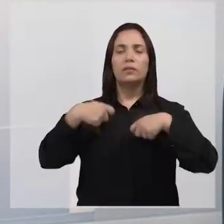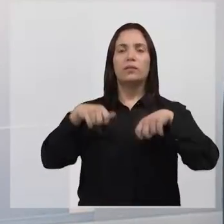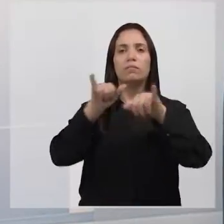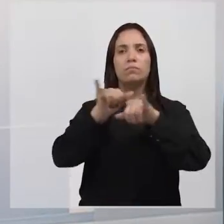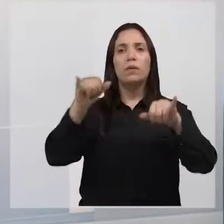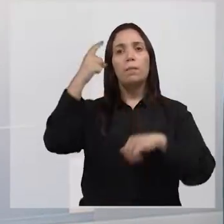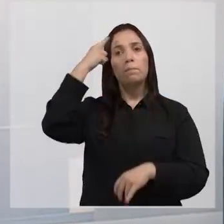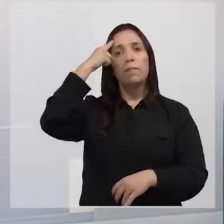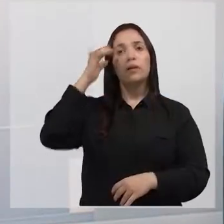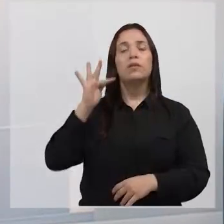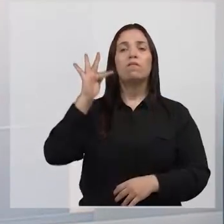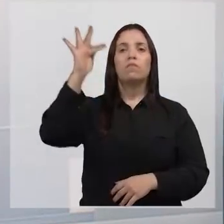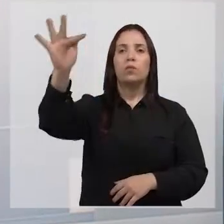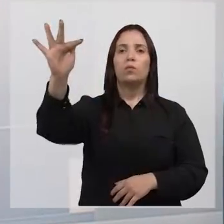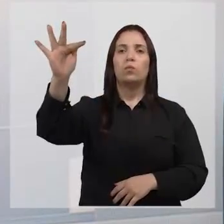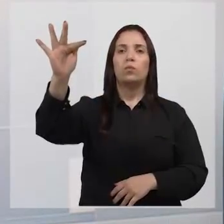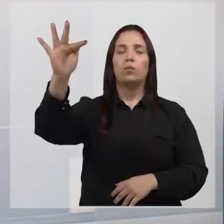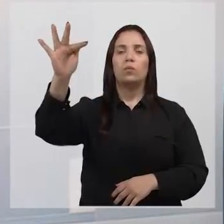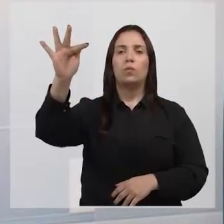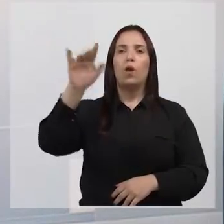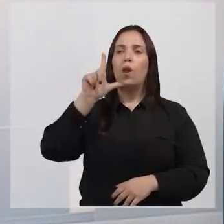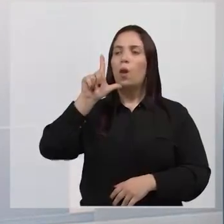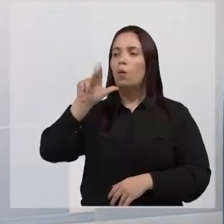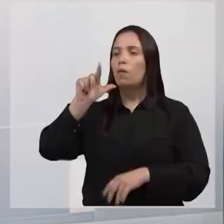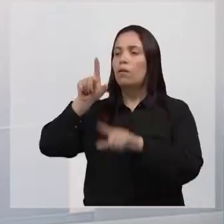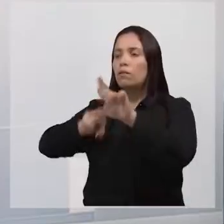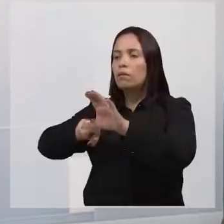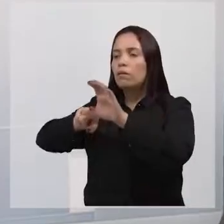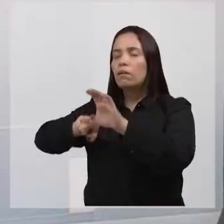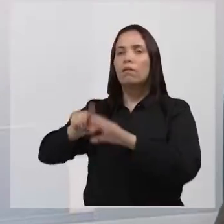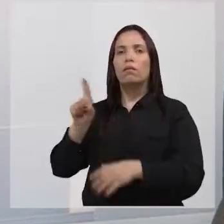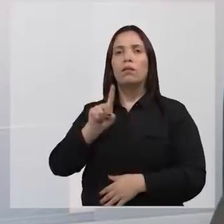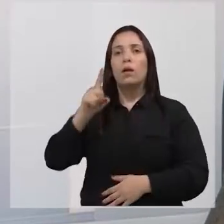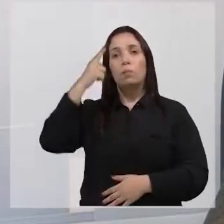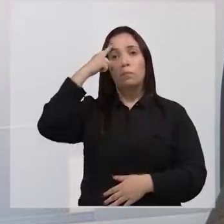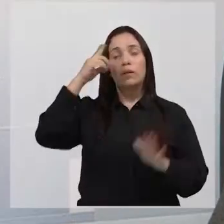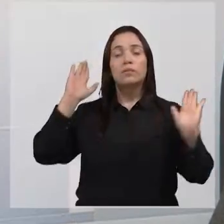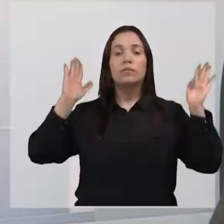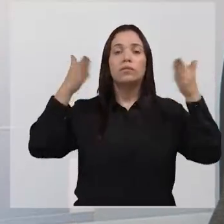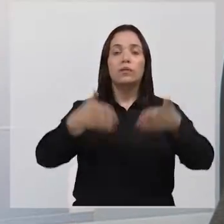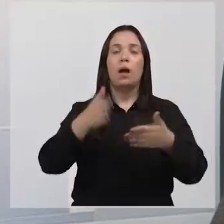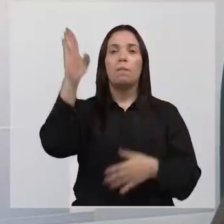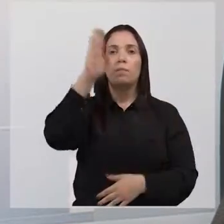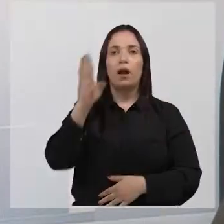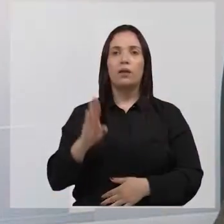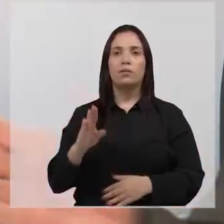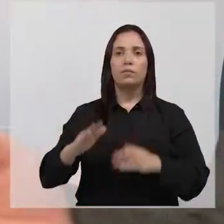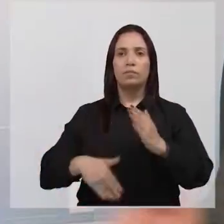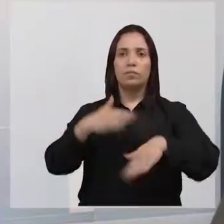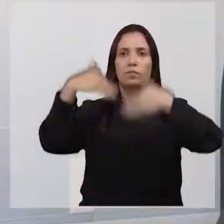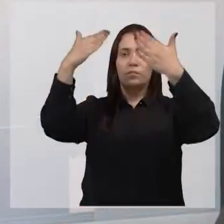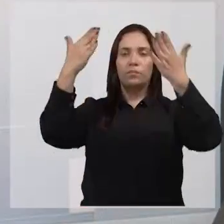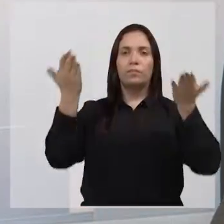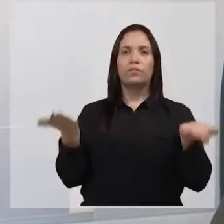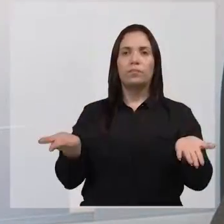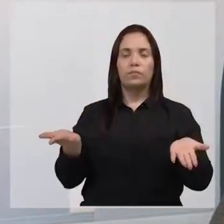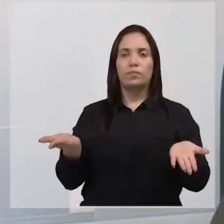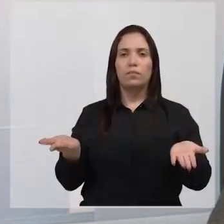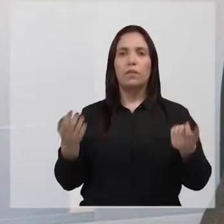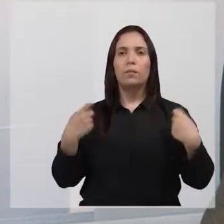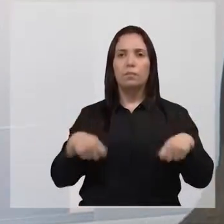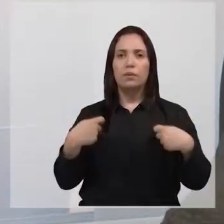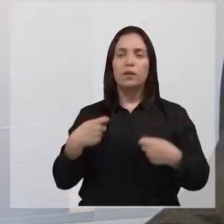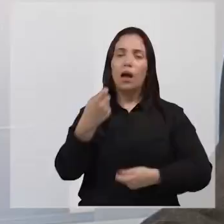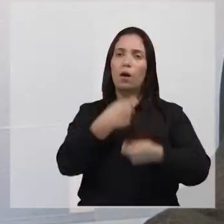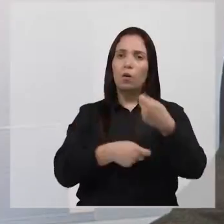para o futuro e fazer um pacto social para trazer o Brasil de volta ao caminho certo. Nós estamos no caminho certo do crescimento econômico,